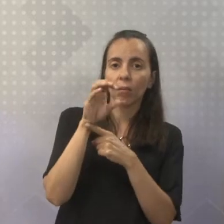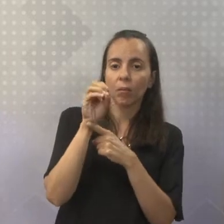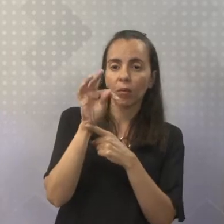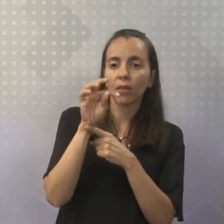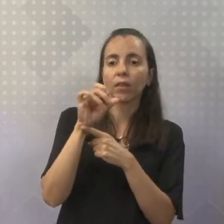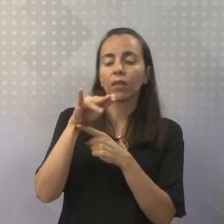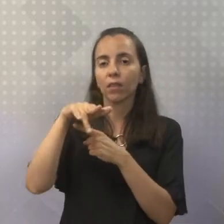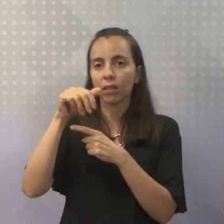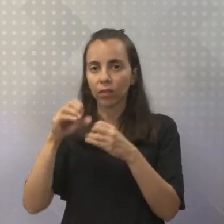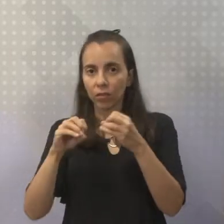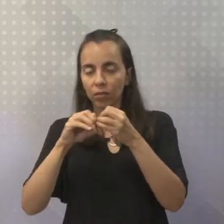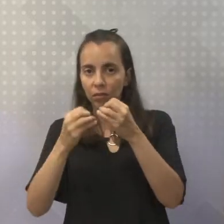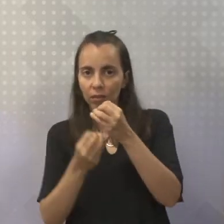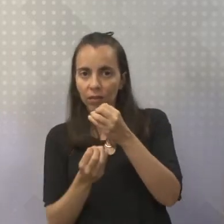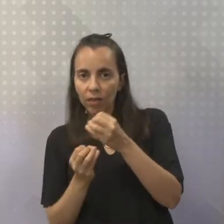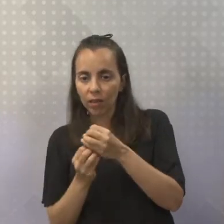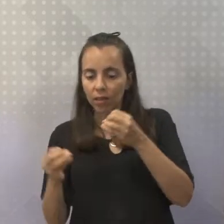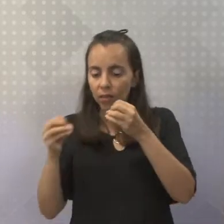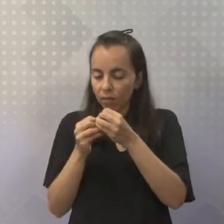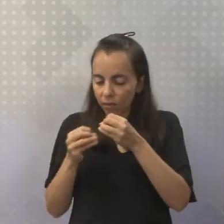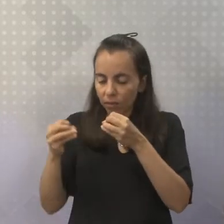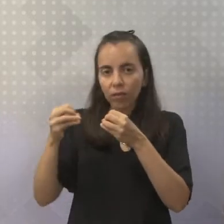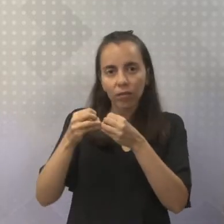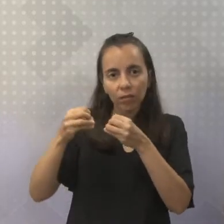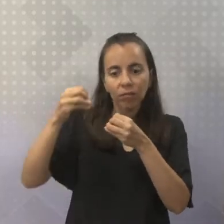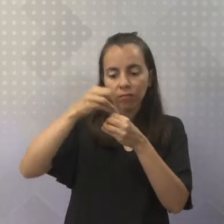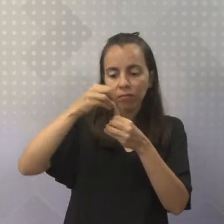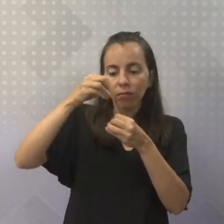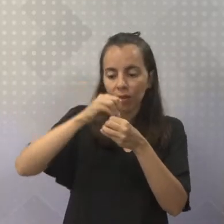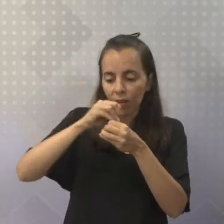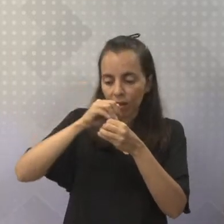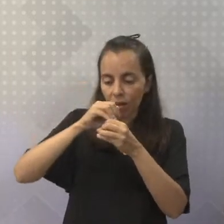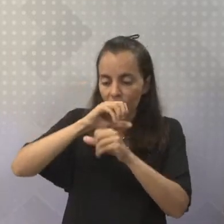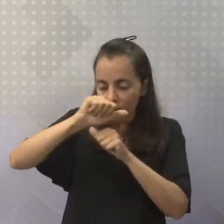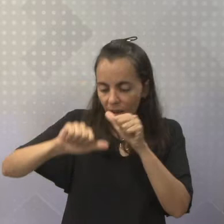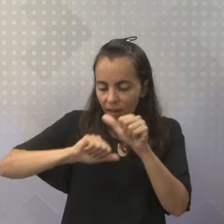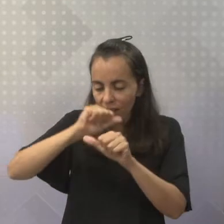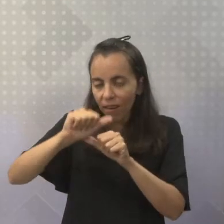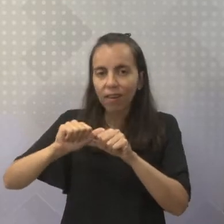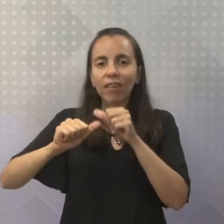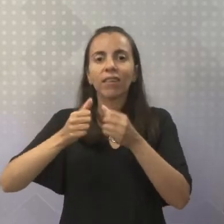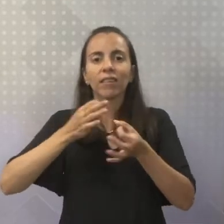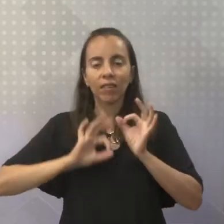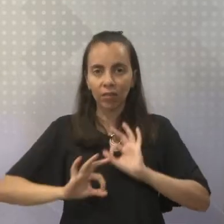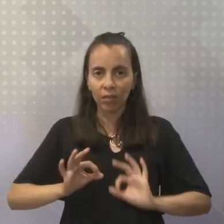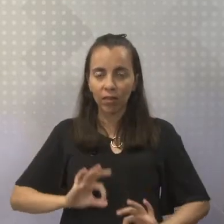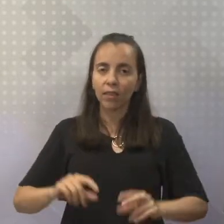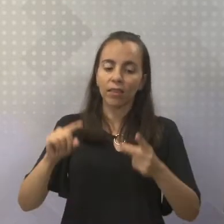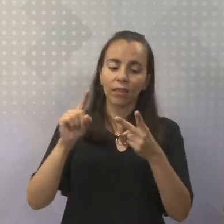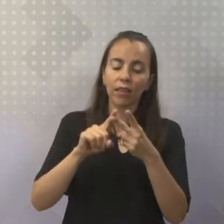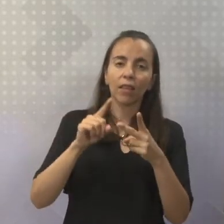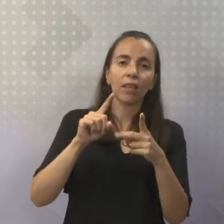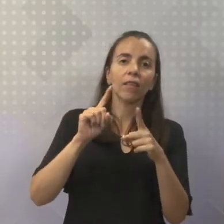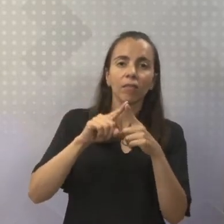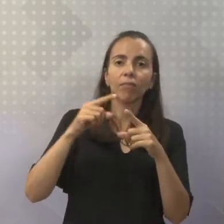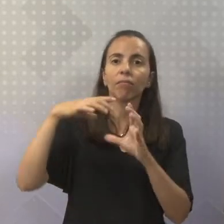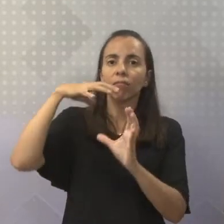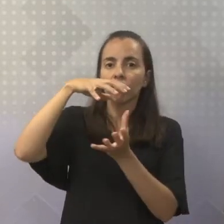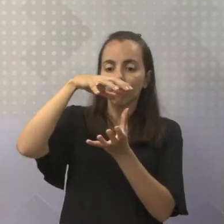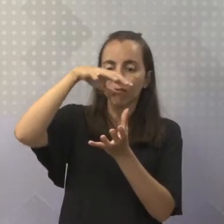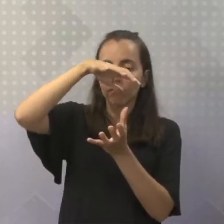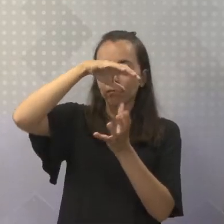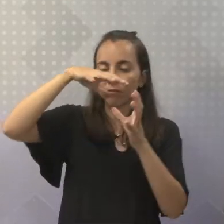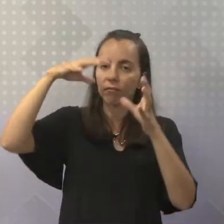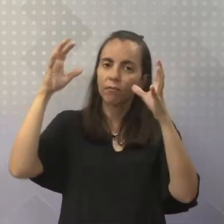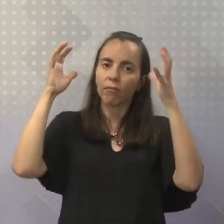plaquetas, que se juntam, se unem e formam as células, que a gente tem os neurônios, né? As células do